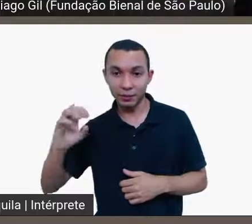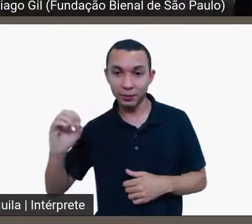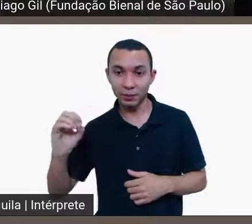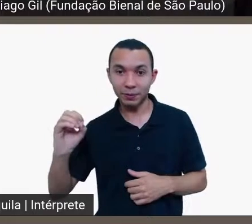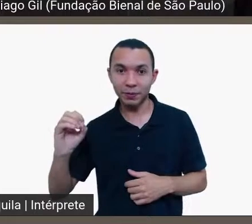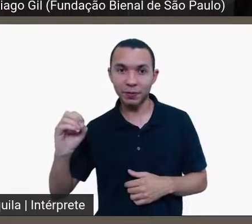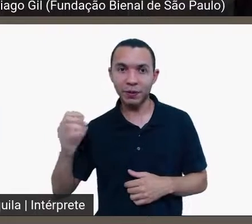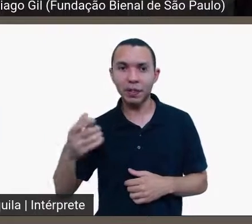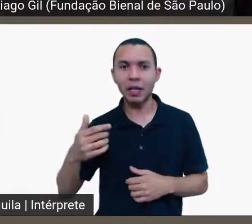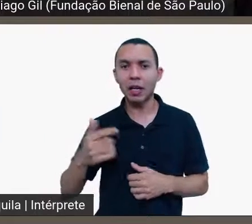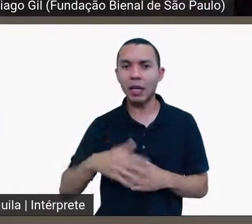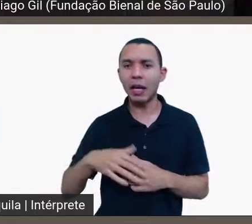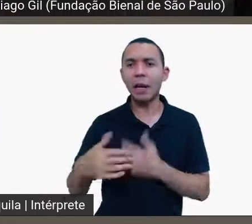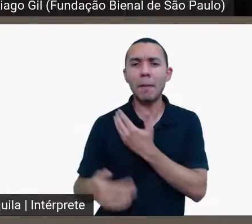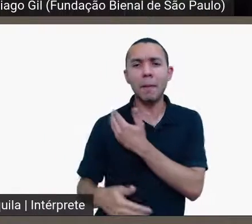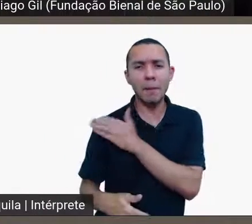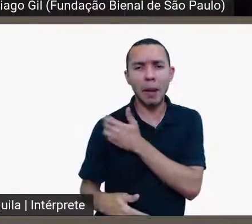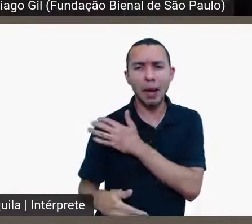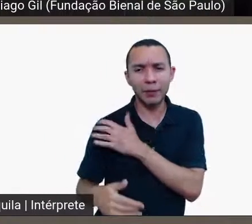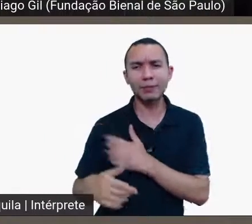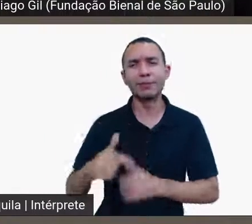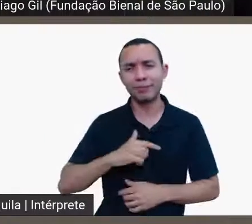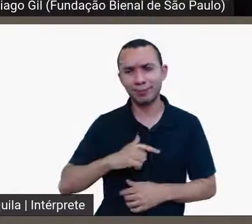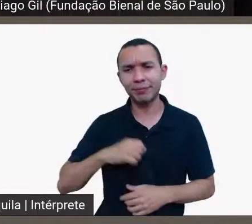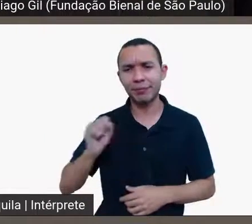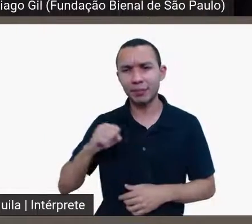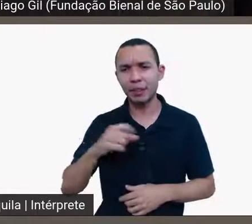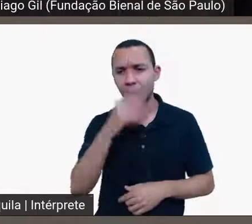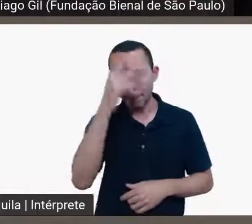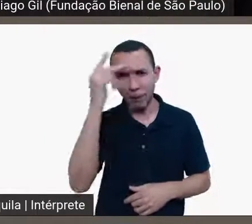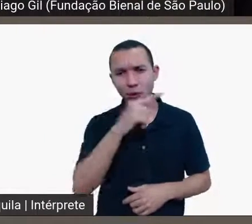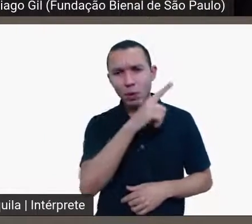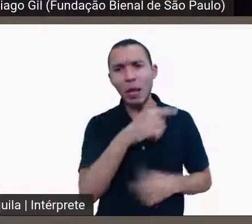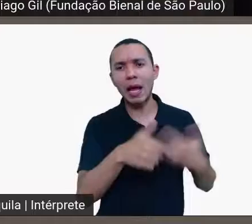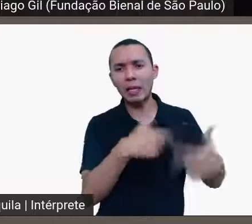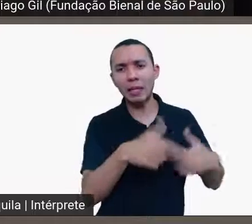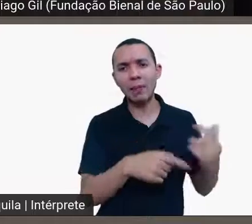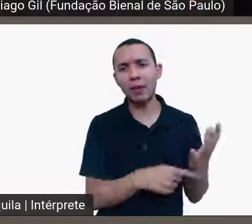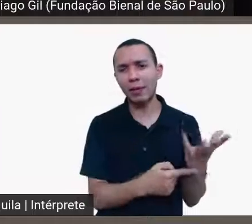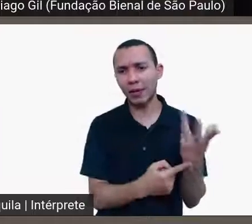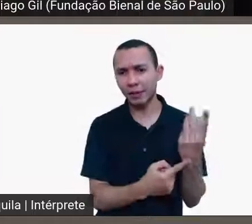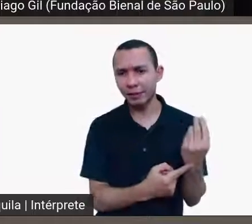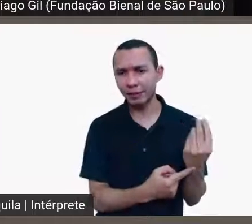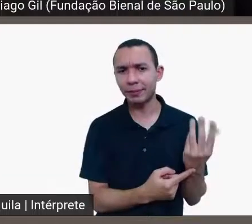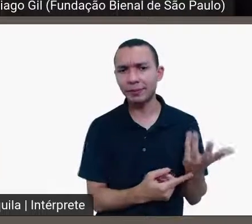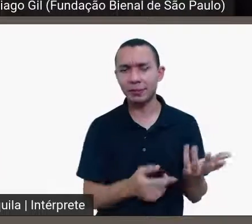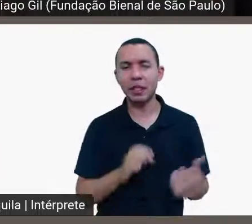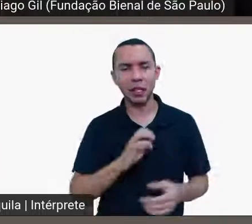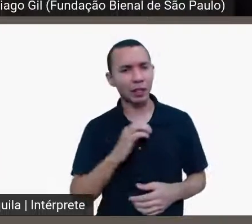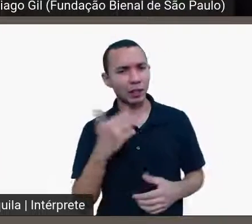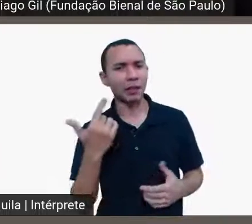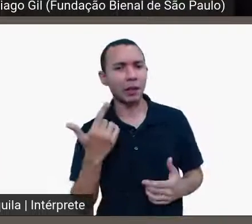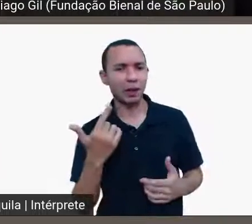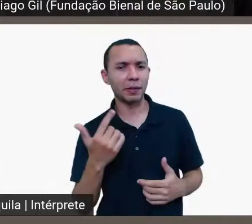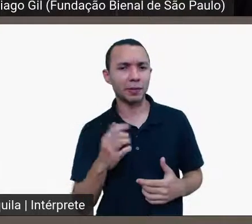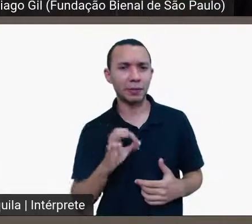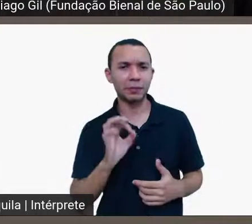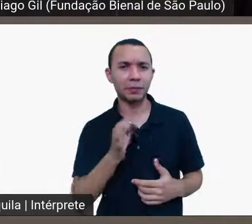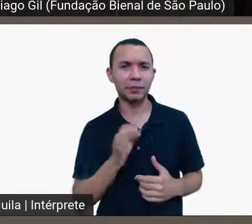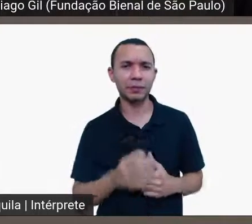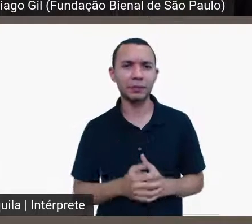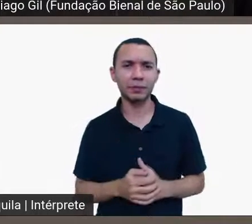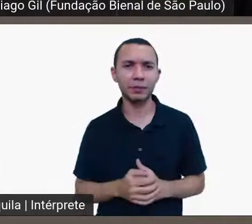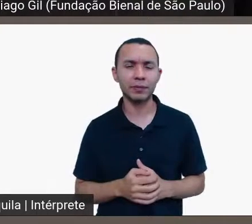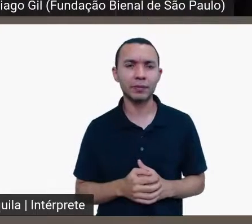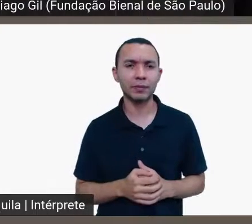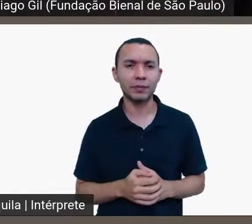de ser preconceituoso também com quem pode ser artista, né? Com quem, qual é a figura do artista, quem é dotado das capacidades de ser não artista. Esqueça, e também